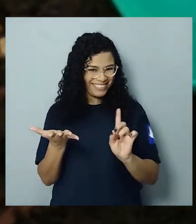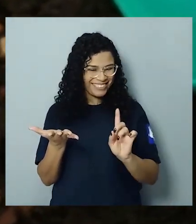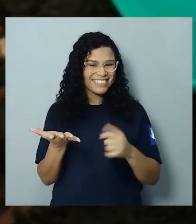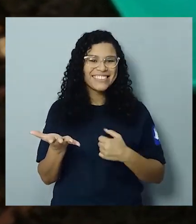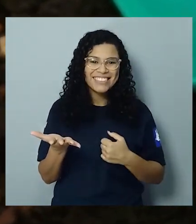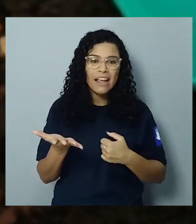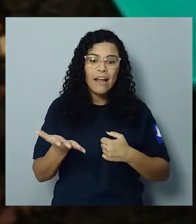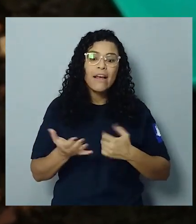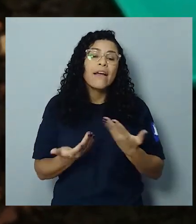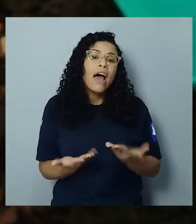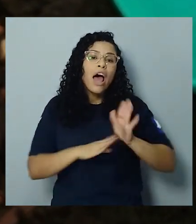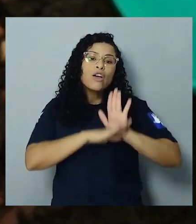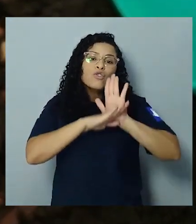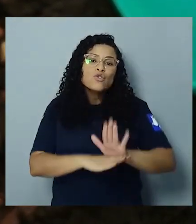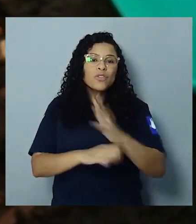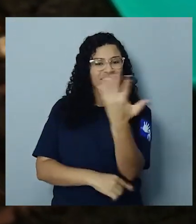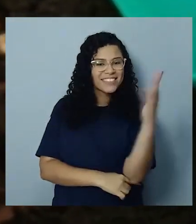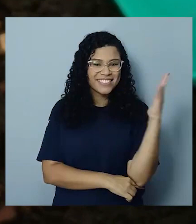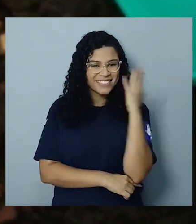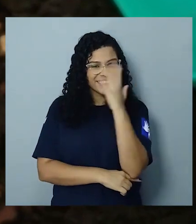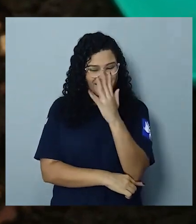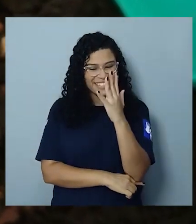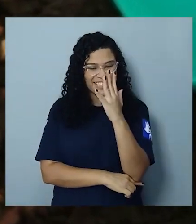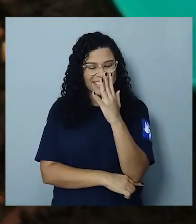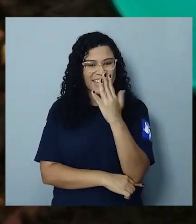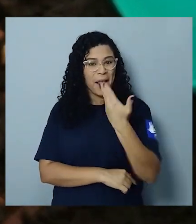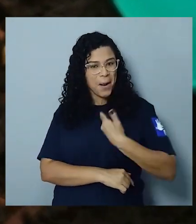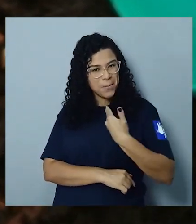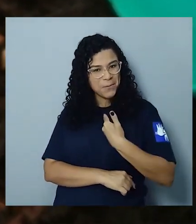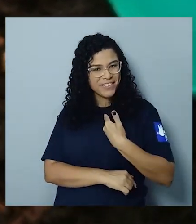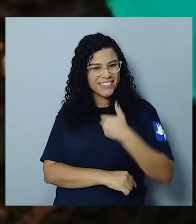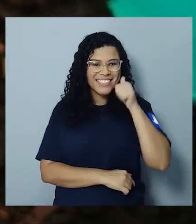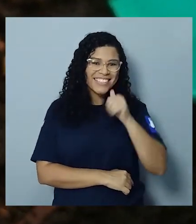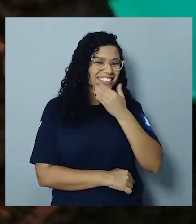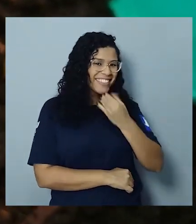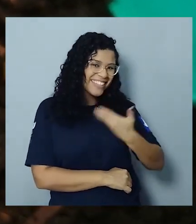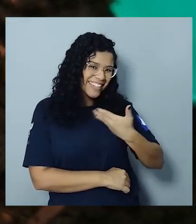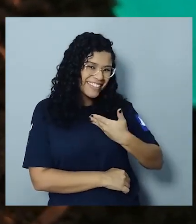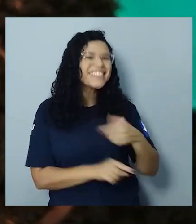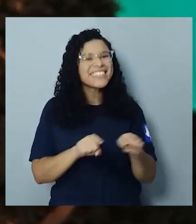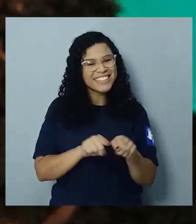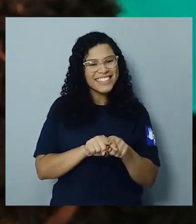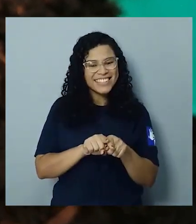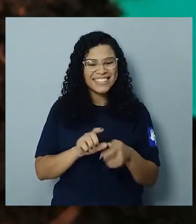me pede elas ajudam a natureza minhas amigas